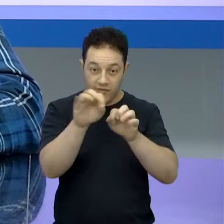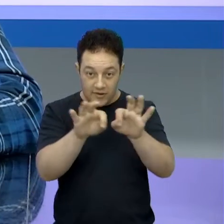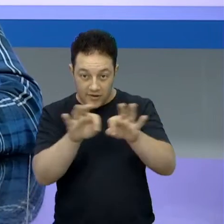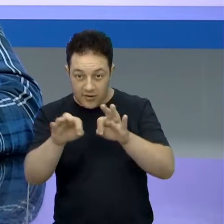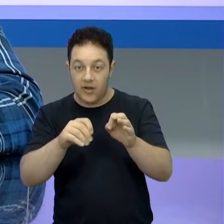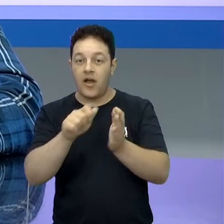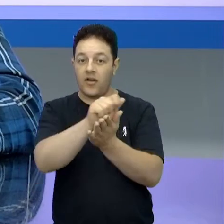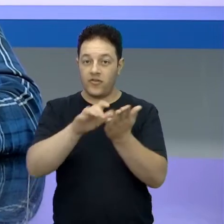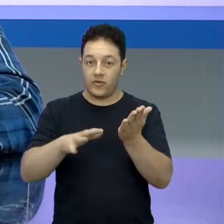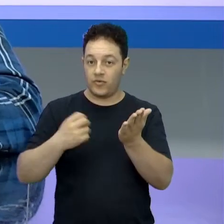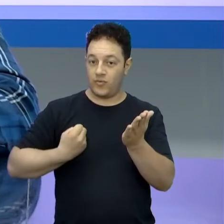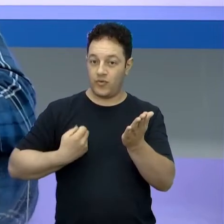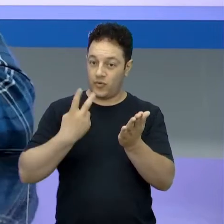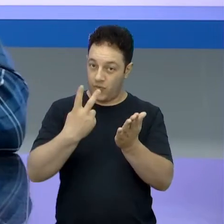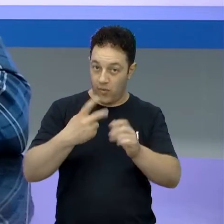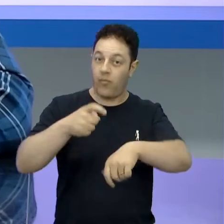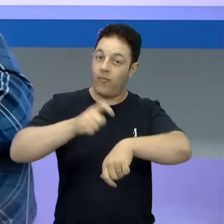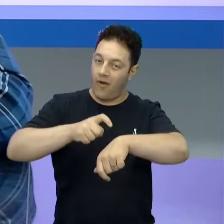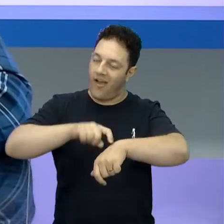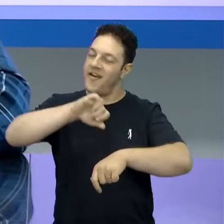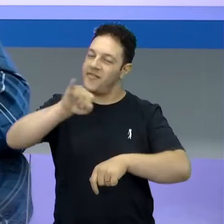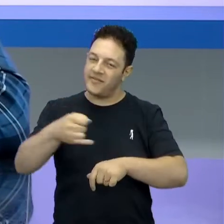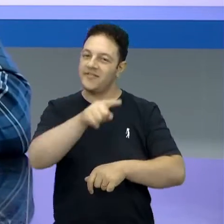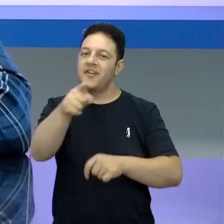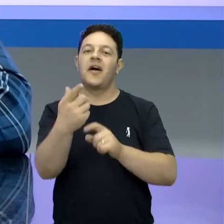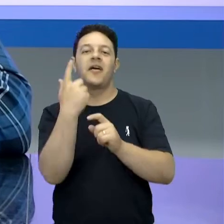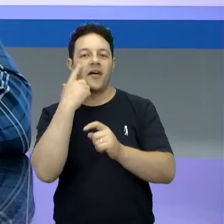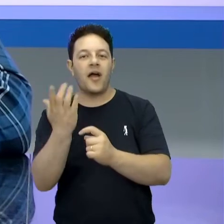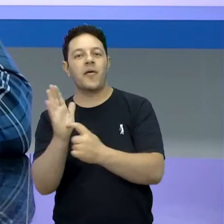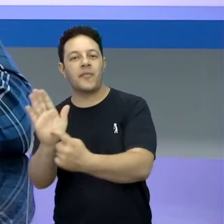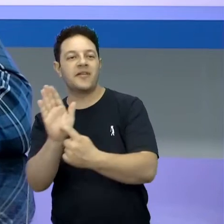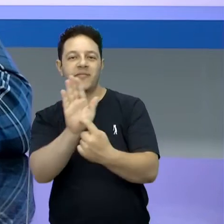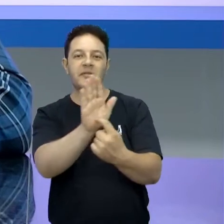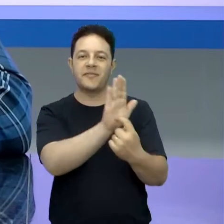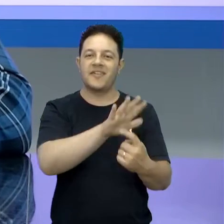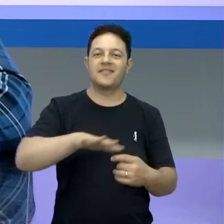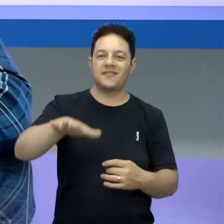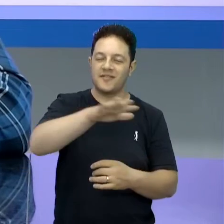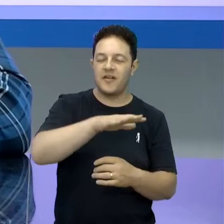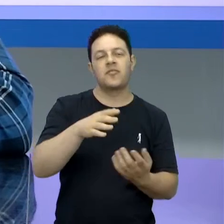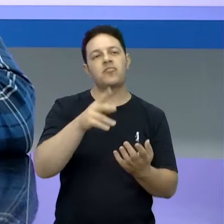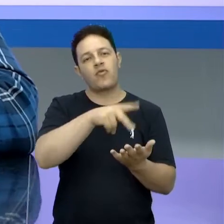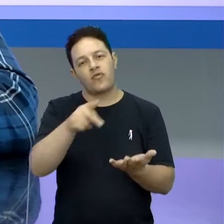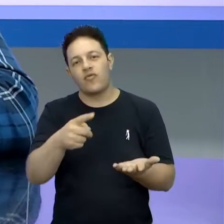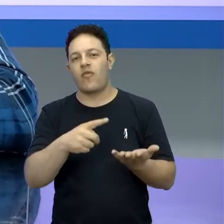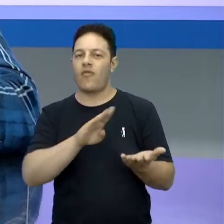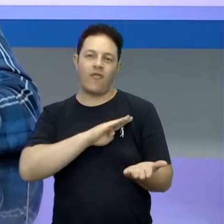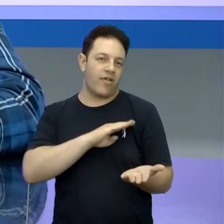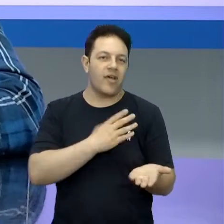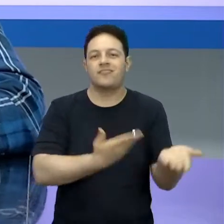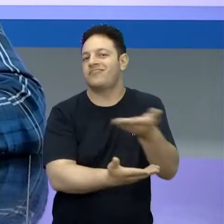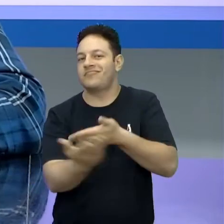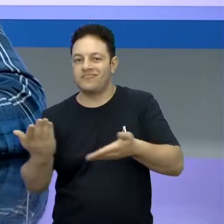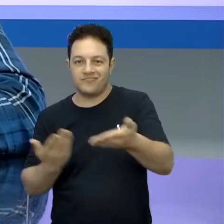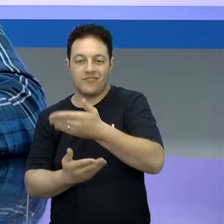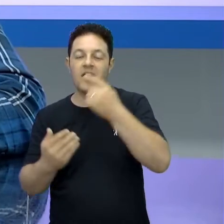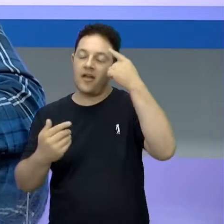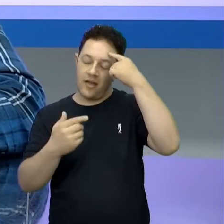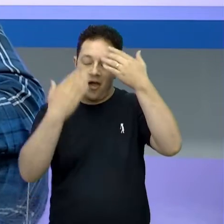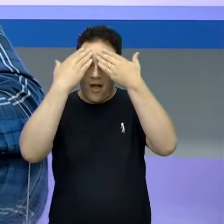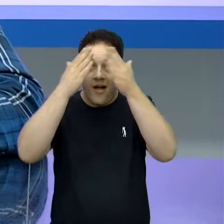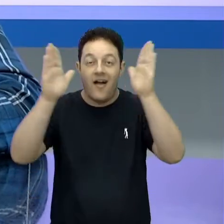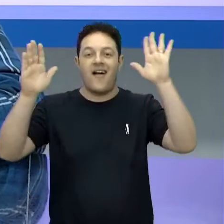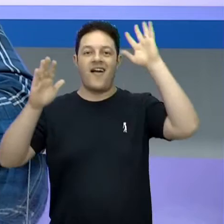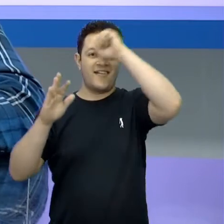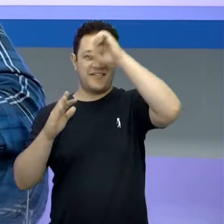a atividade 2, é o momento de vocês apresentarem aí para os colegas de vocês, para os professores e ampliar aí o conhecimento